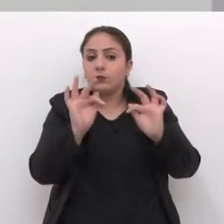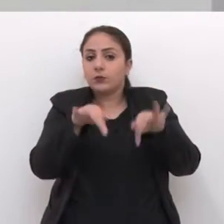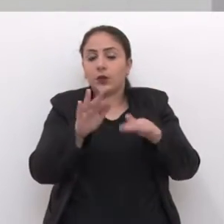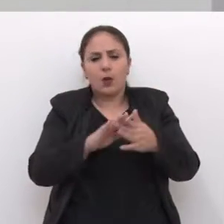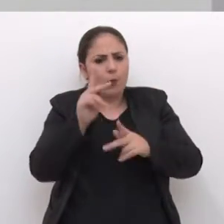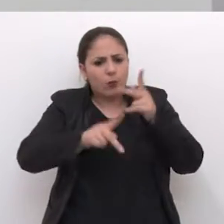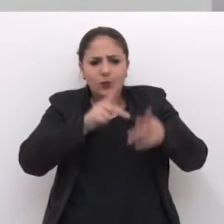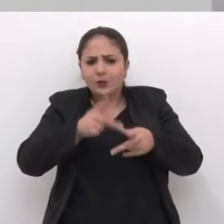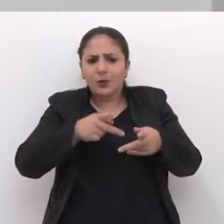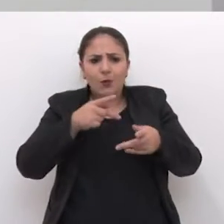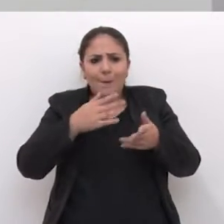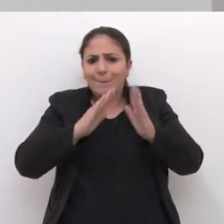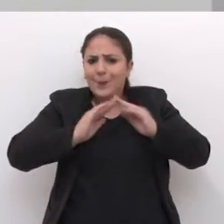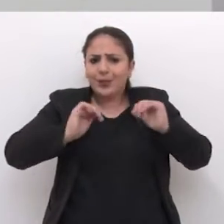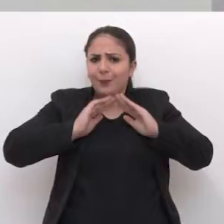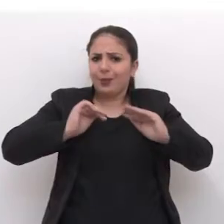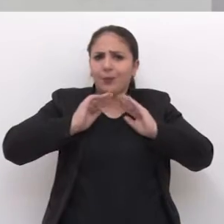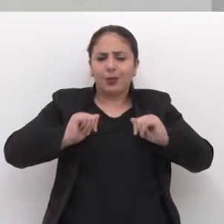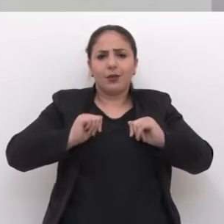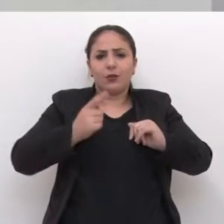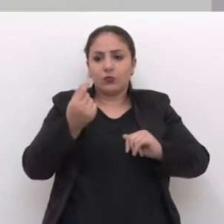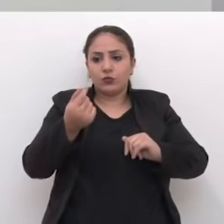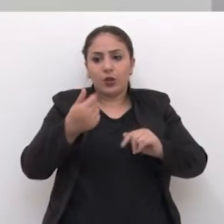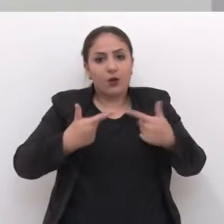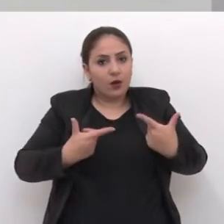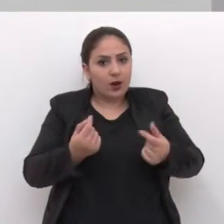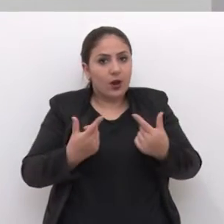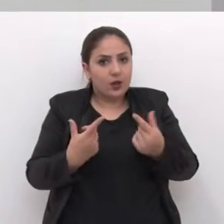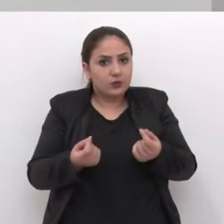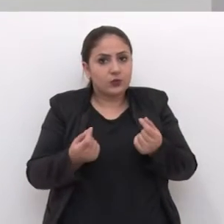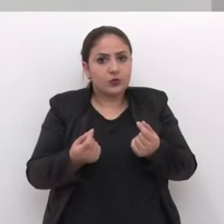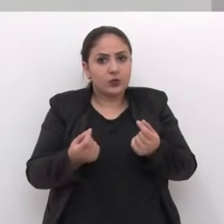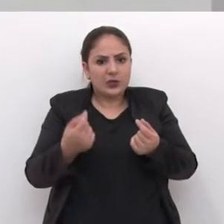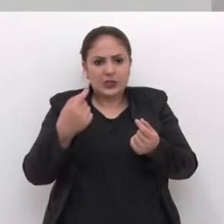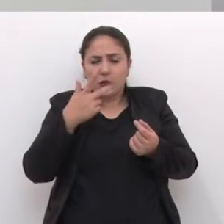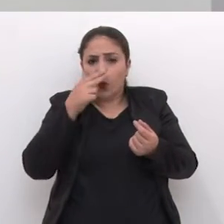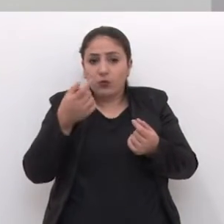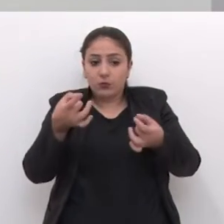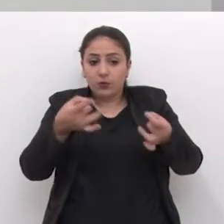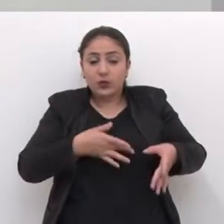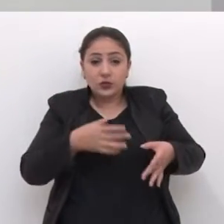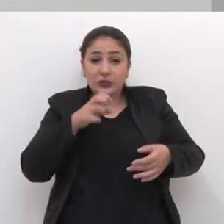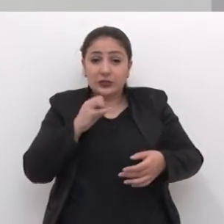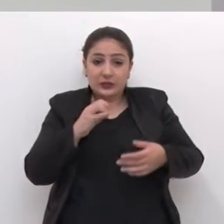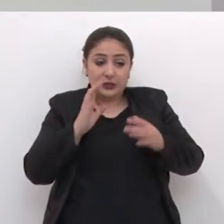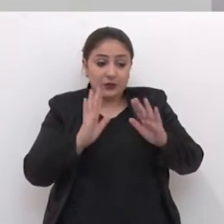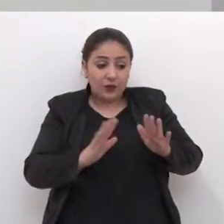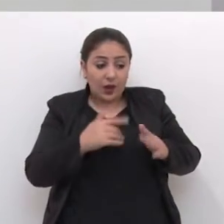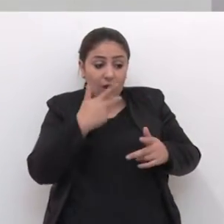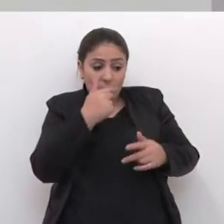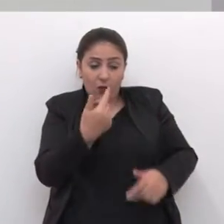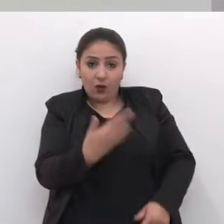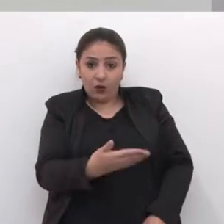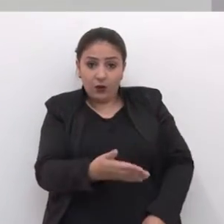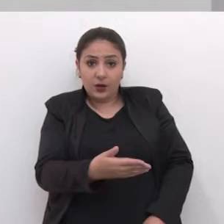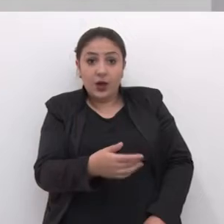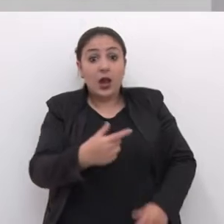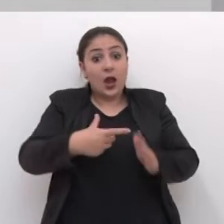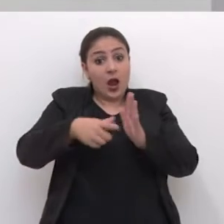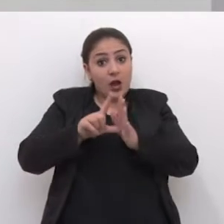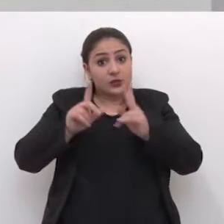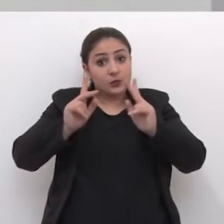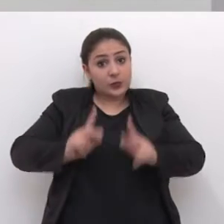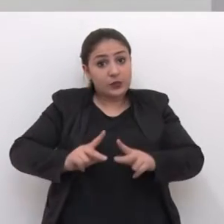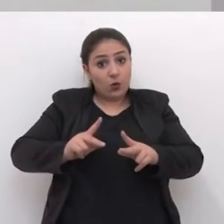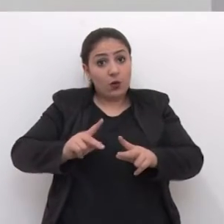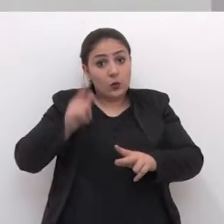terminaram. E ali a população me cobra. Então é um dinheiro que foi gasto, botado no lixo. Na verdade, se deixar essa ponte como estava antes, pelo